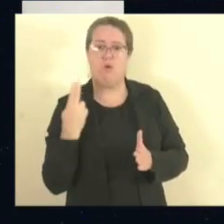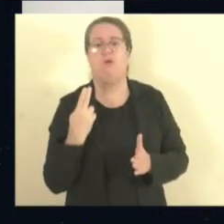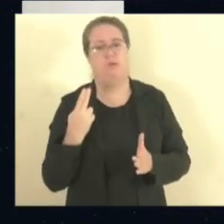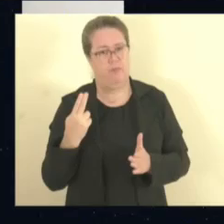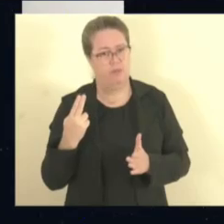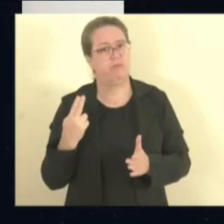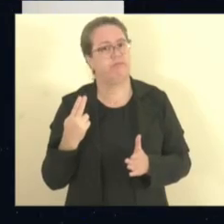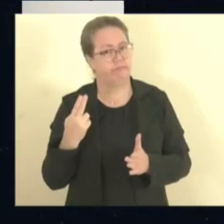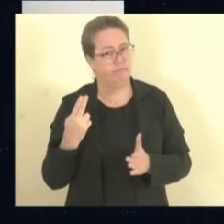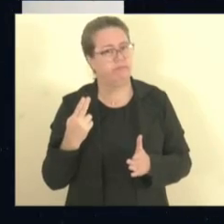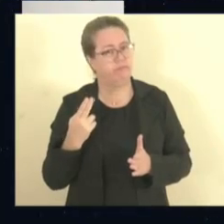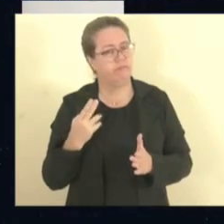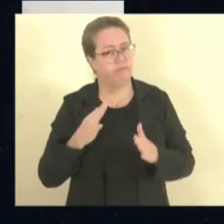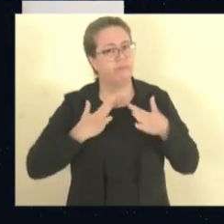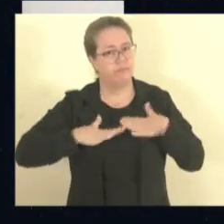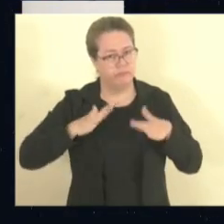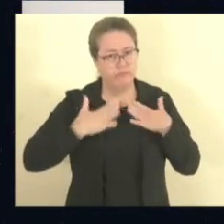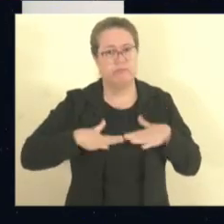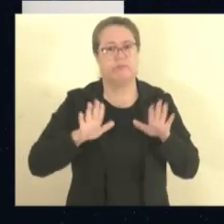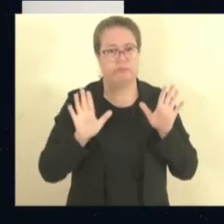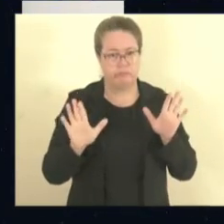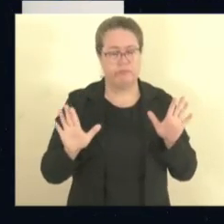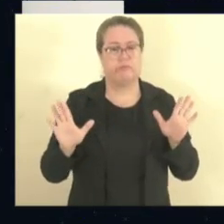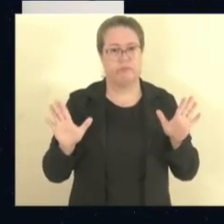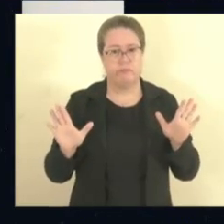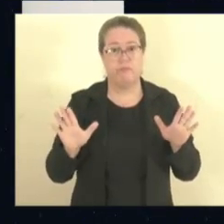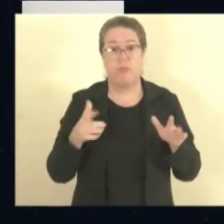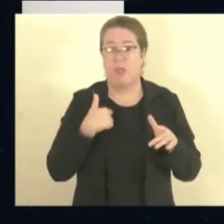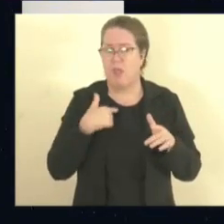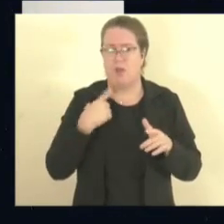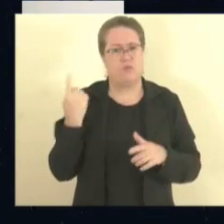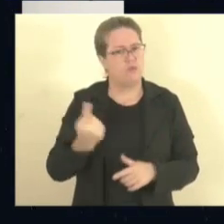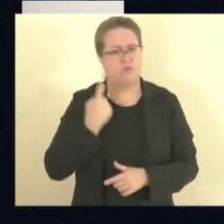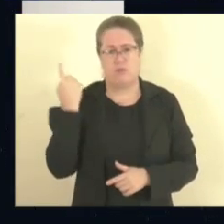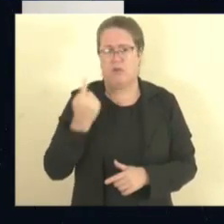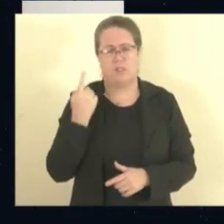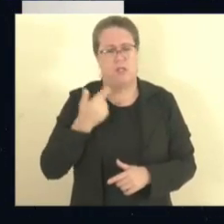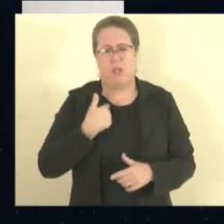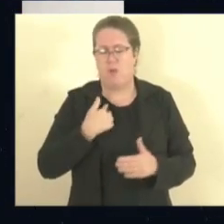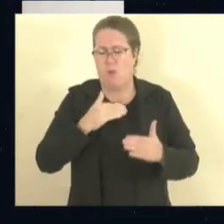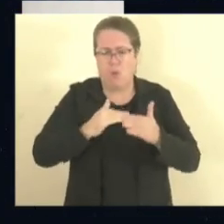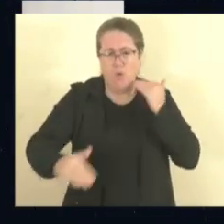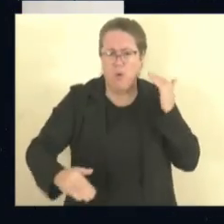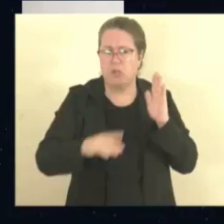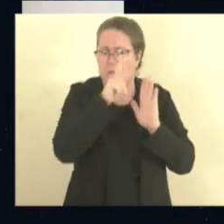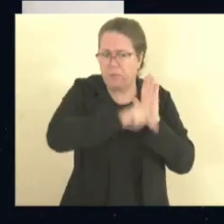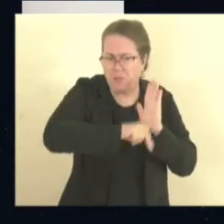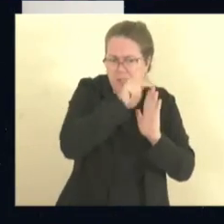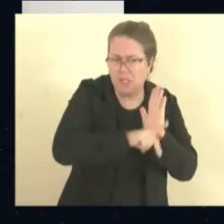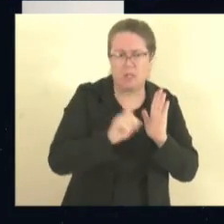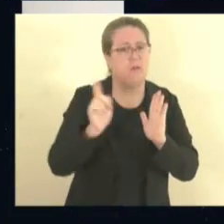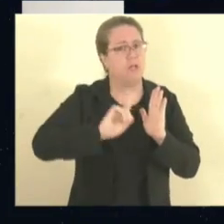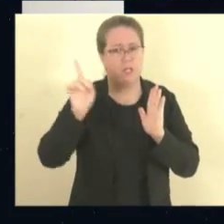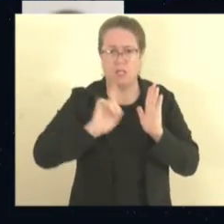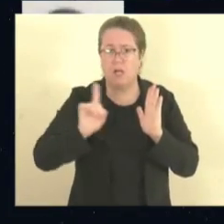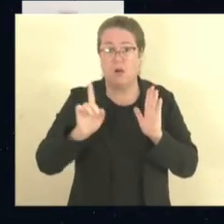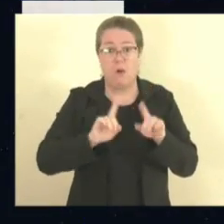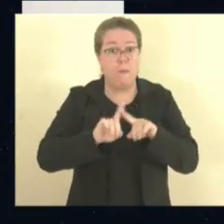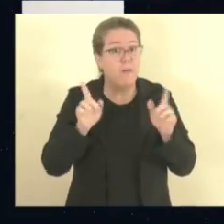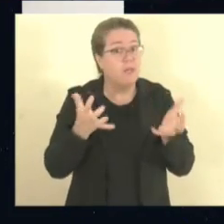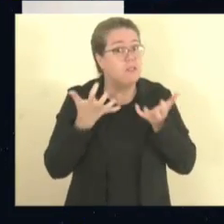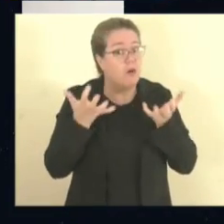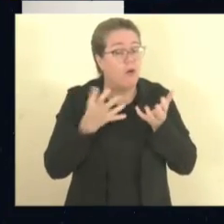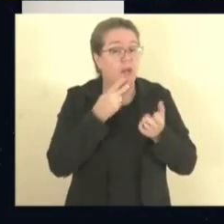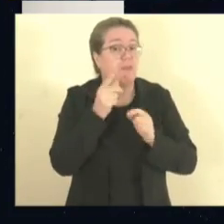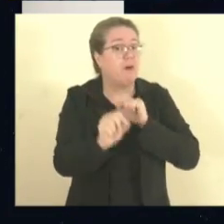quero dizer é que eu não sou contra o governo, eu não sou contra o projeto. Eu quero dizer que uns deputados